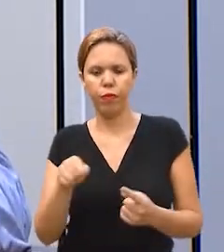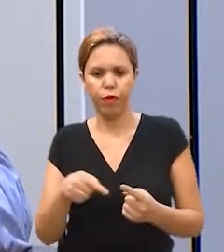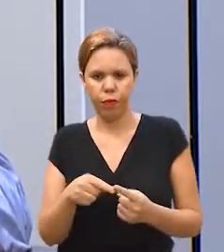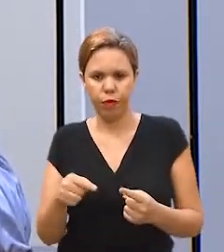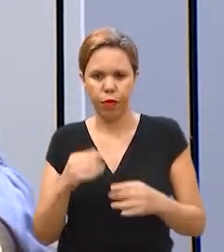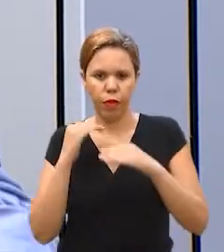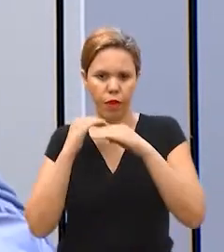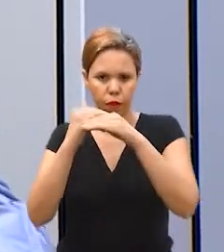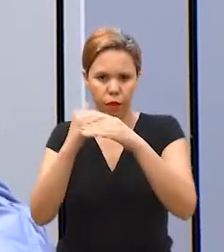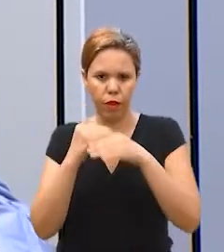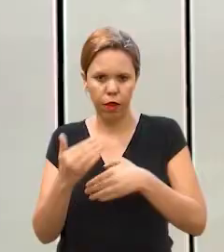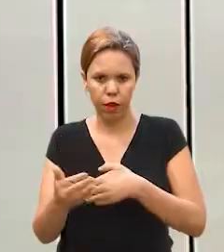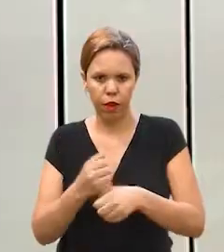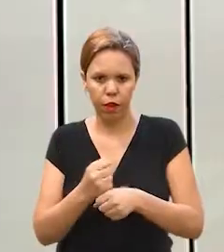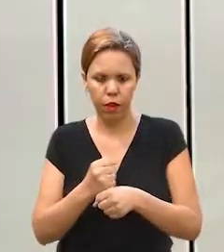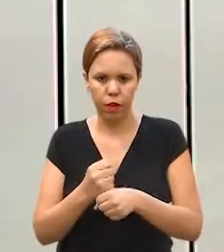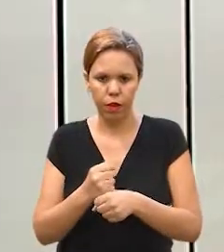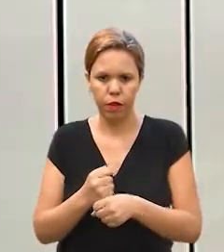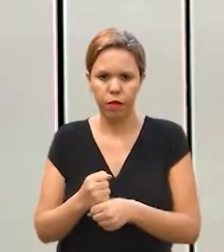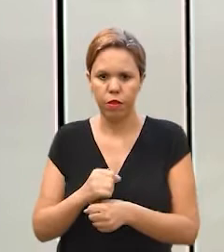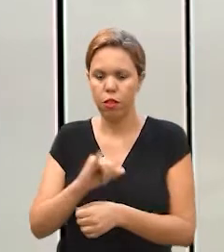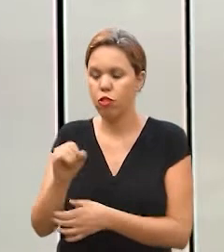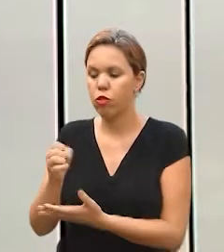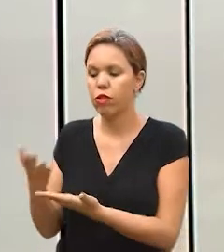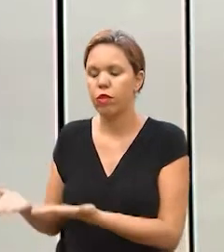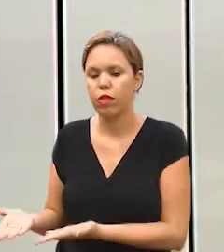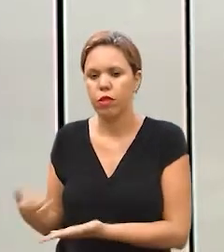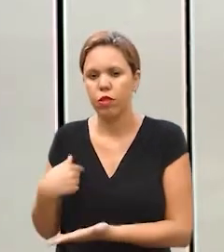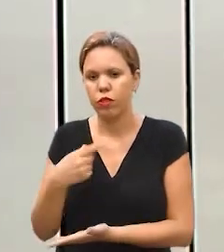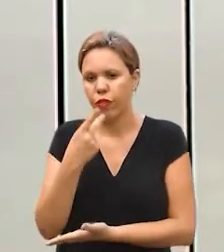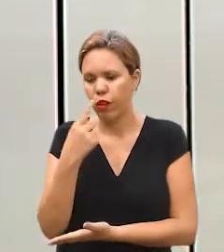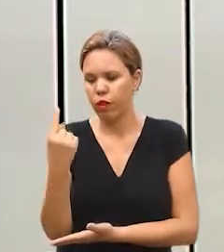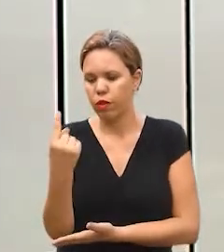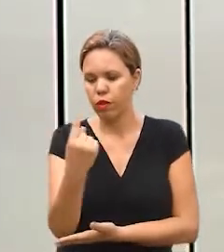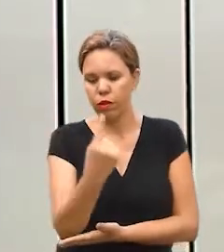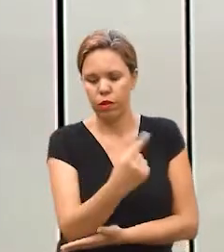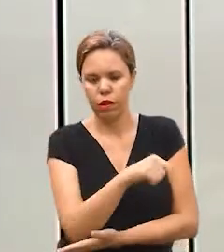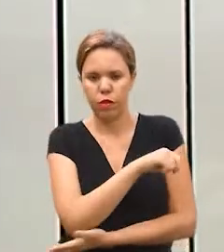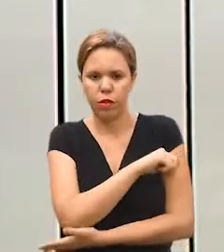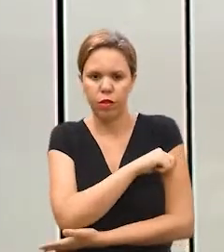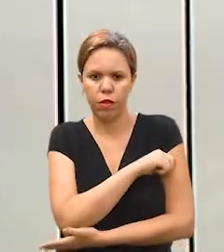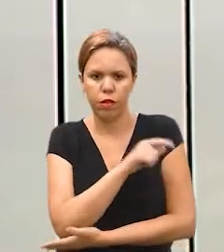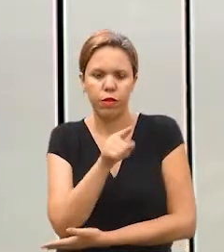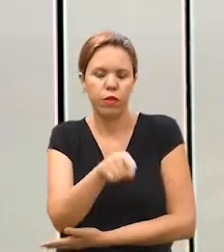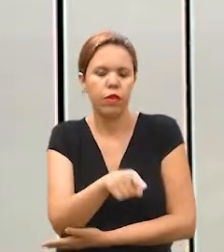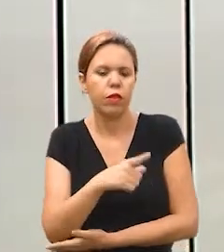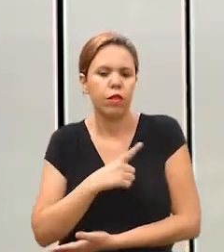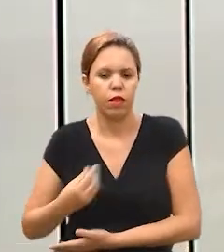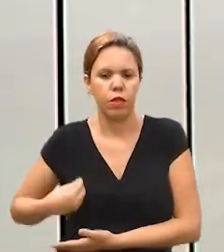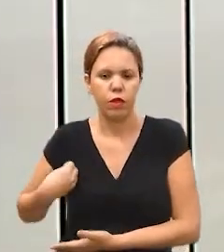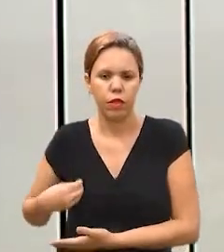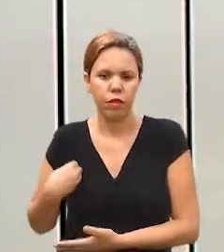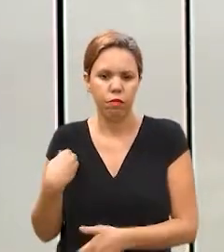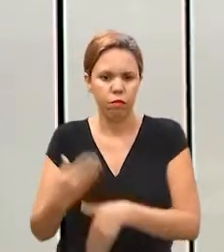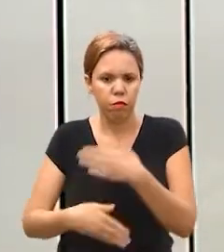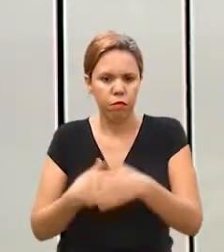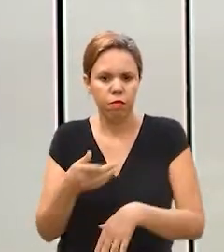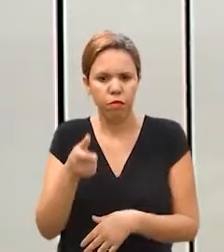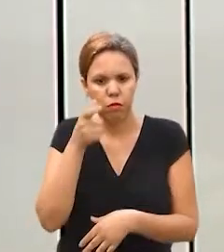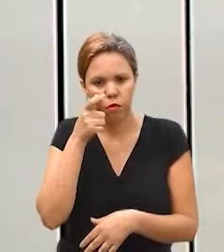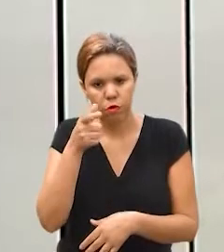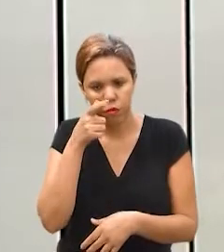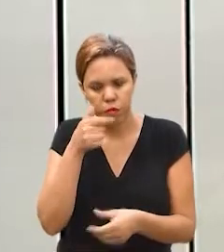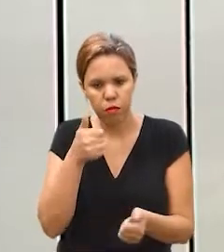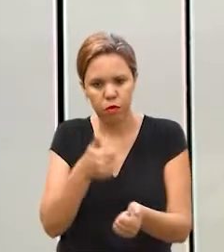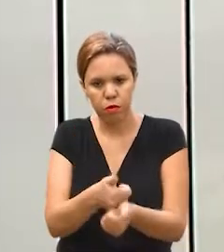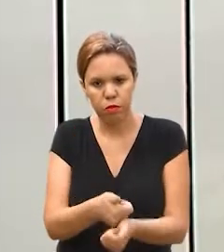atingir esse patamar nos próximos anos. José Batista, a gente falou muito da particularidade desse aluno. Você que está ali vivendo, né,